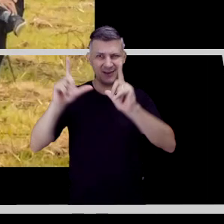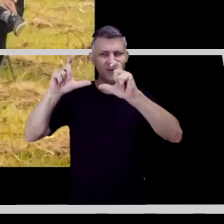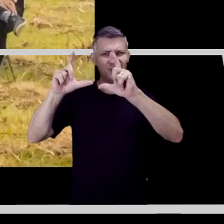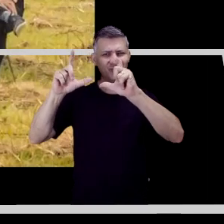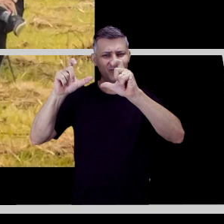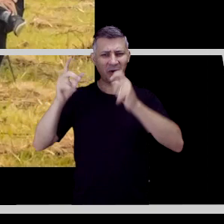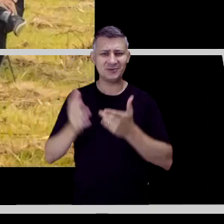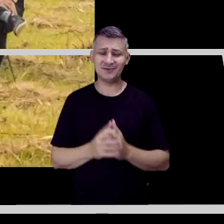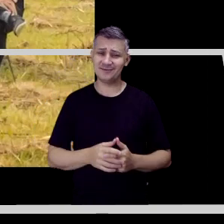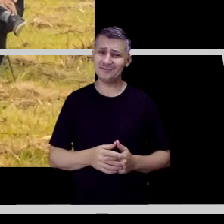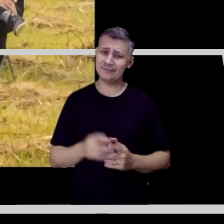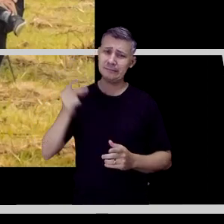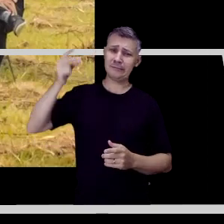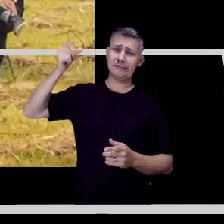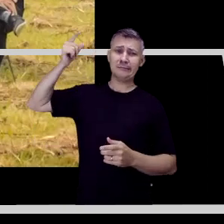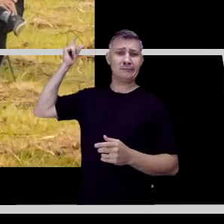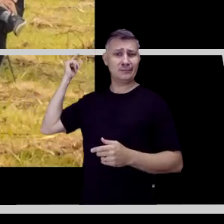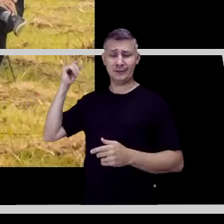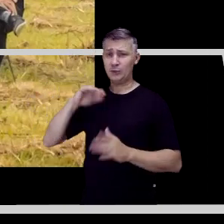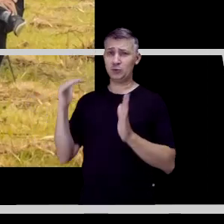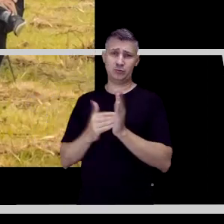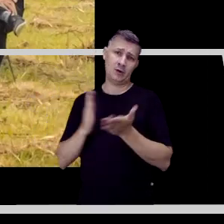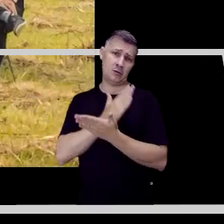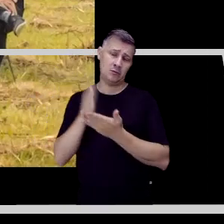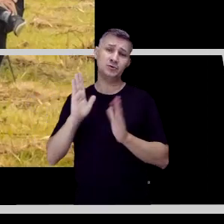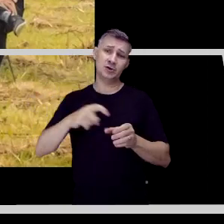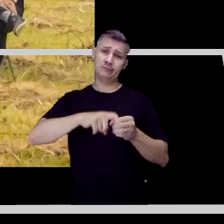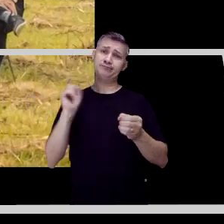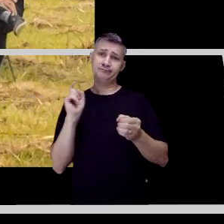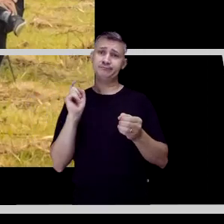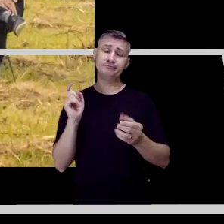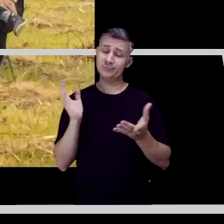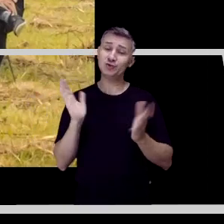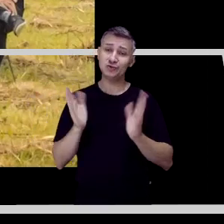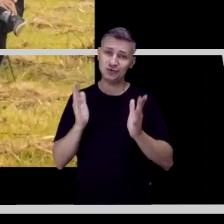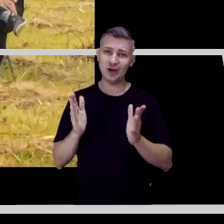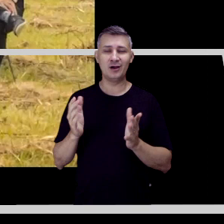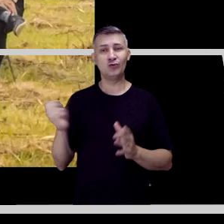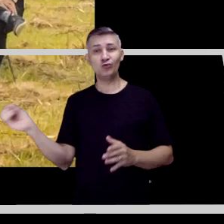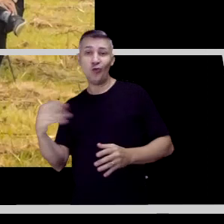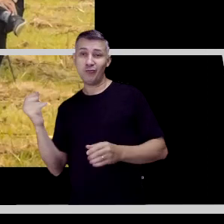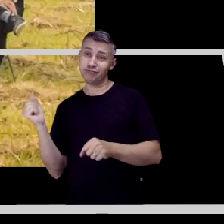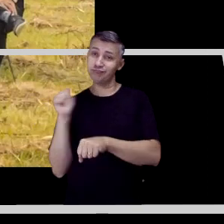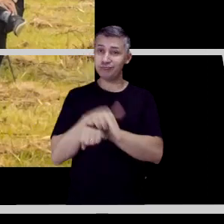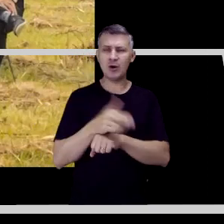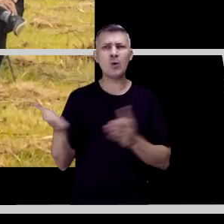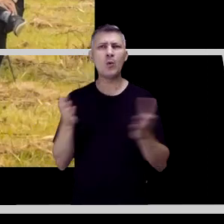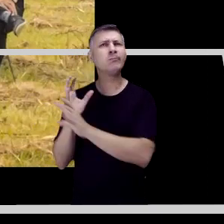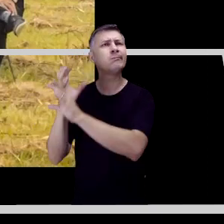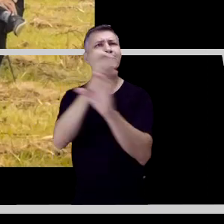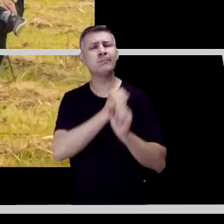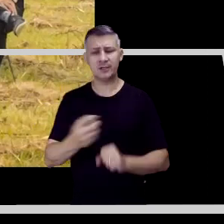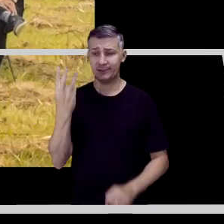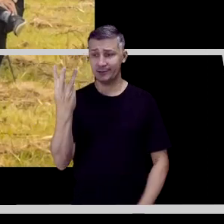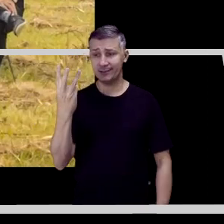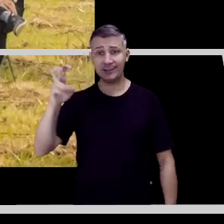nós. Essa foto, felizmente, está um pouquinho desatualizada, nem todos que fazem parte aí da equipe estão presentes. Hoje nós somos, eu